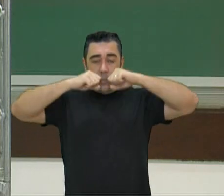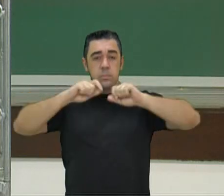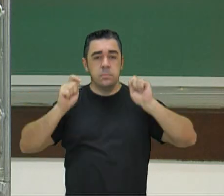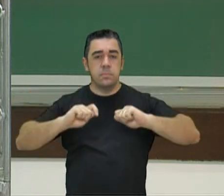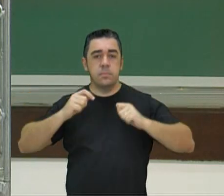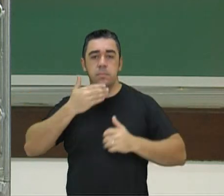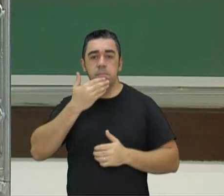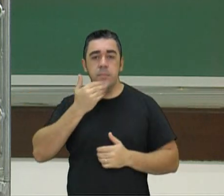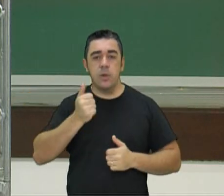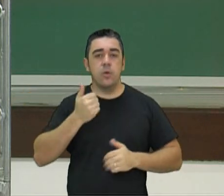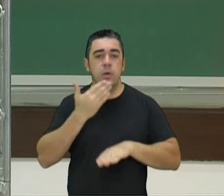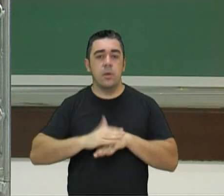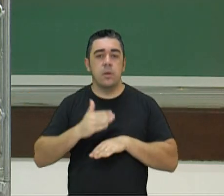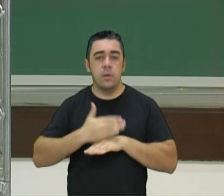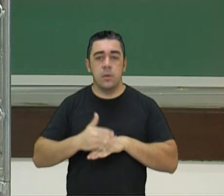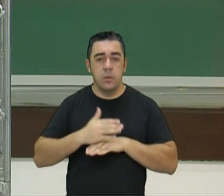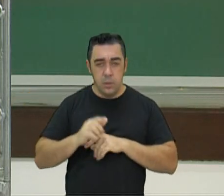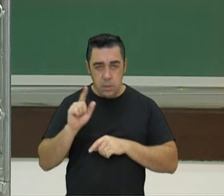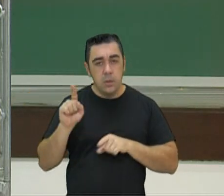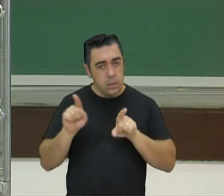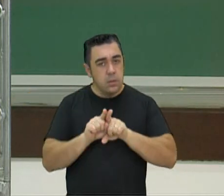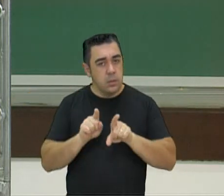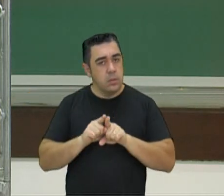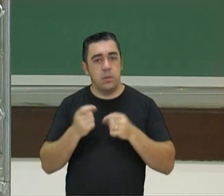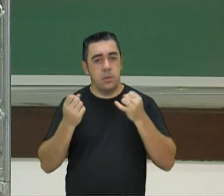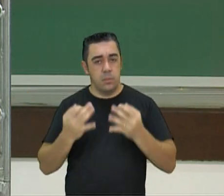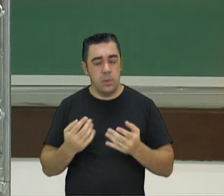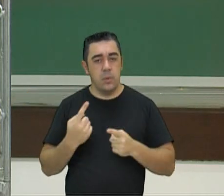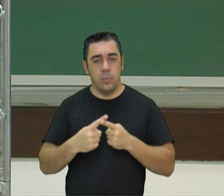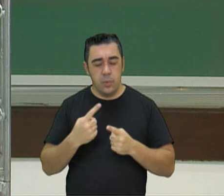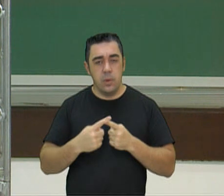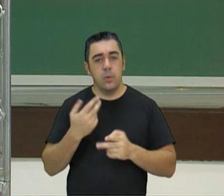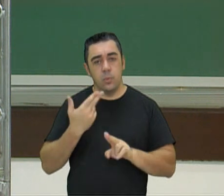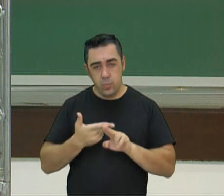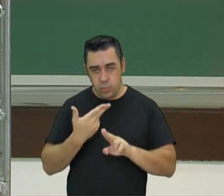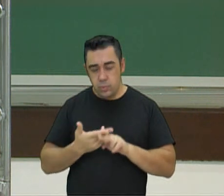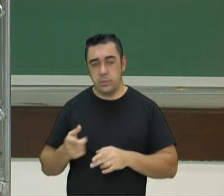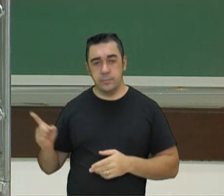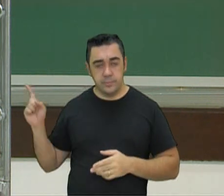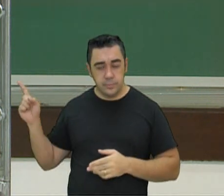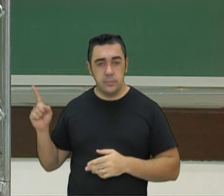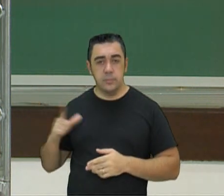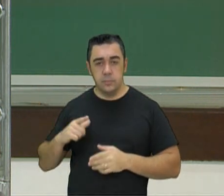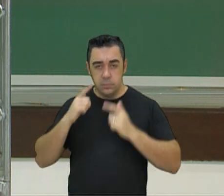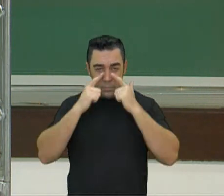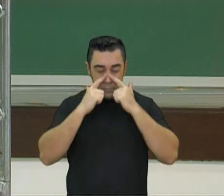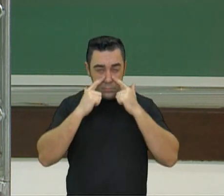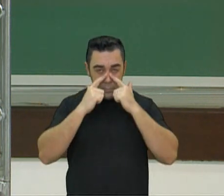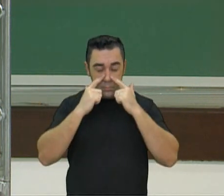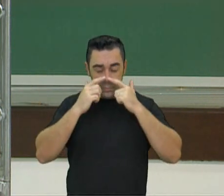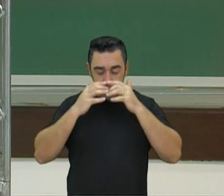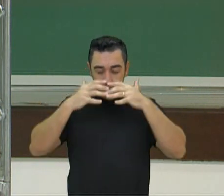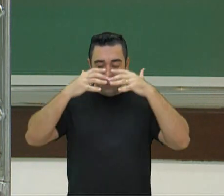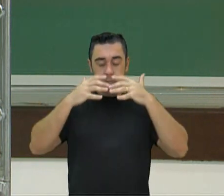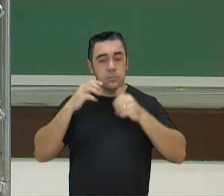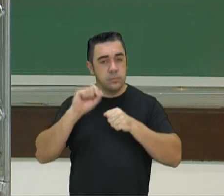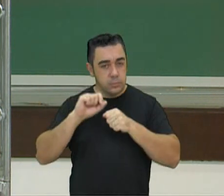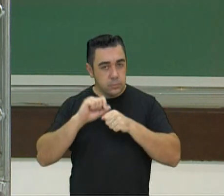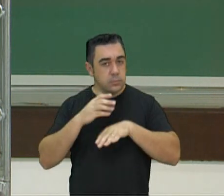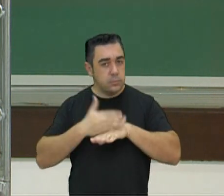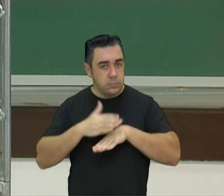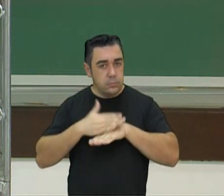para o exercício. Então, vai estar colocada também o porquê, a vantagem de se utilizar esses dilatadores durante a prática